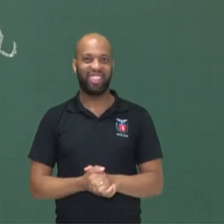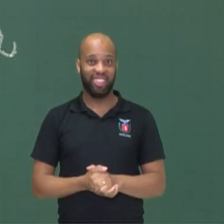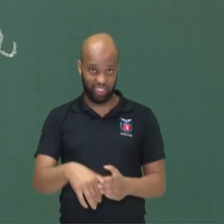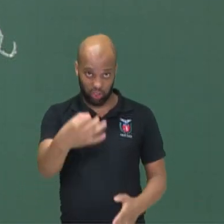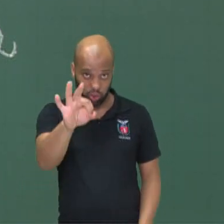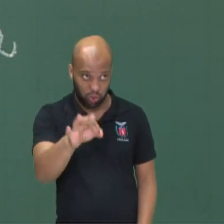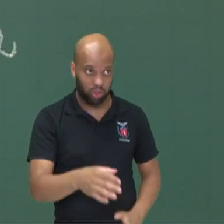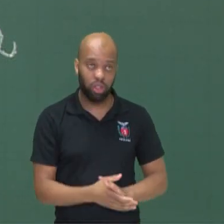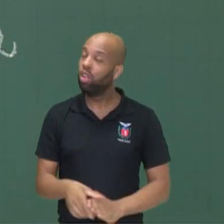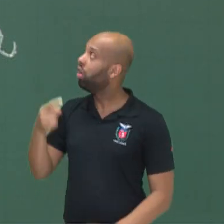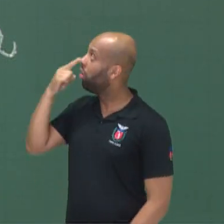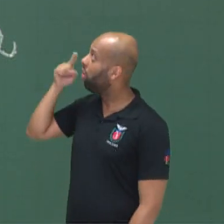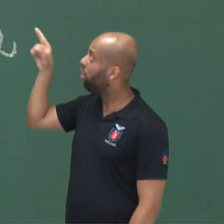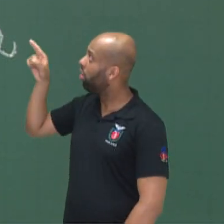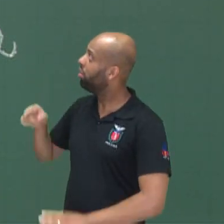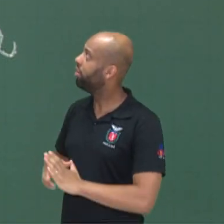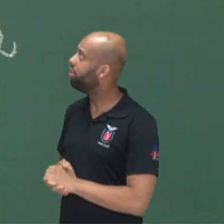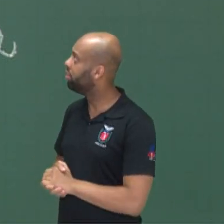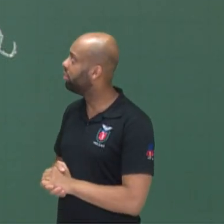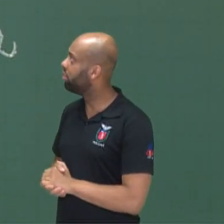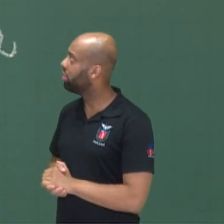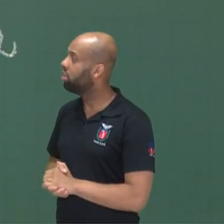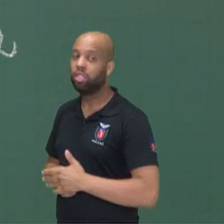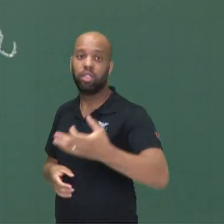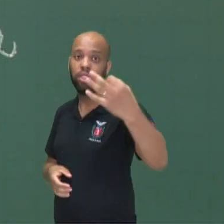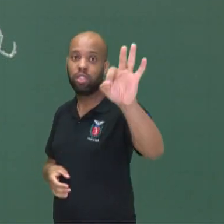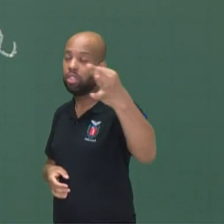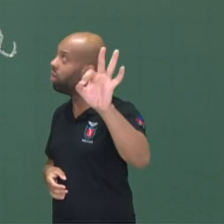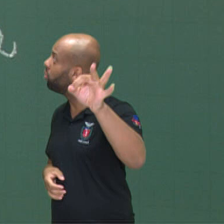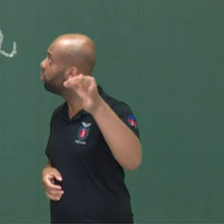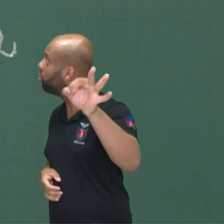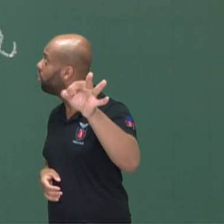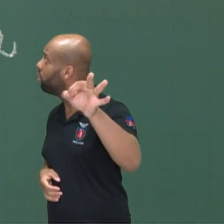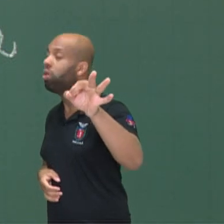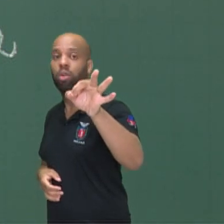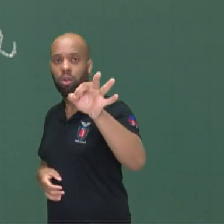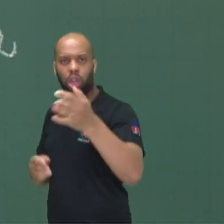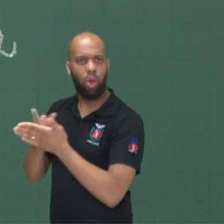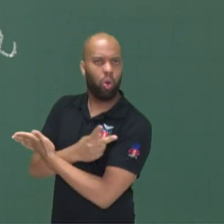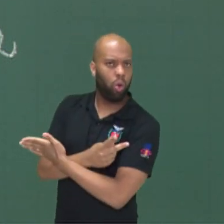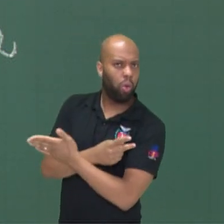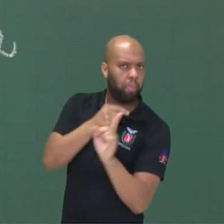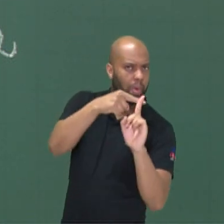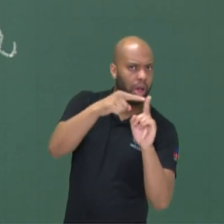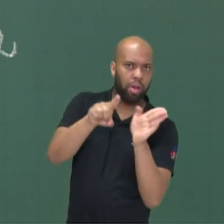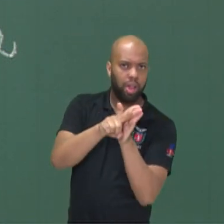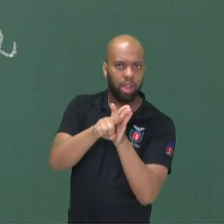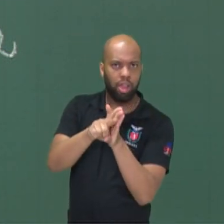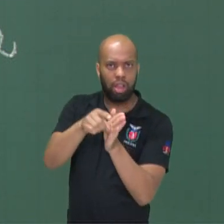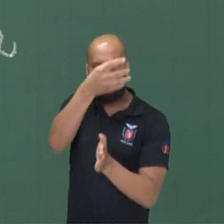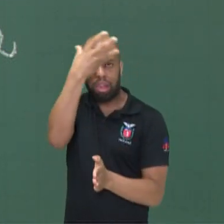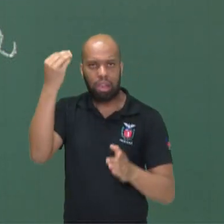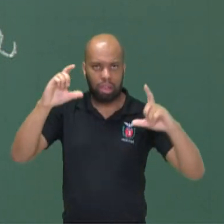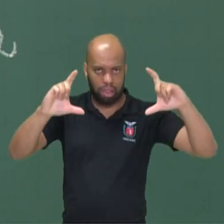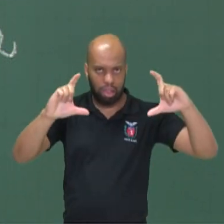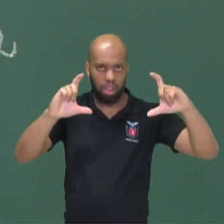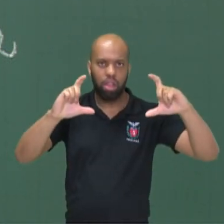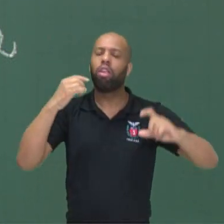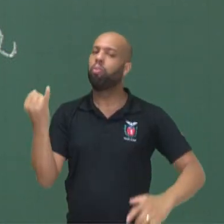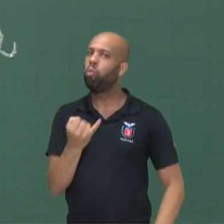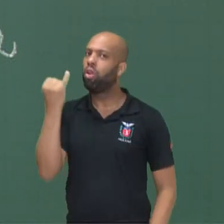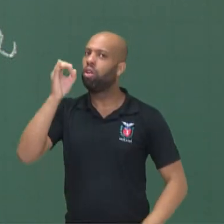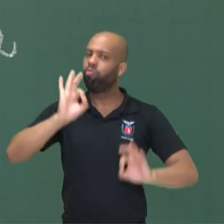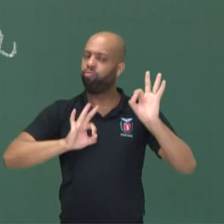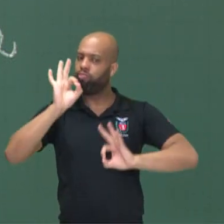Né? Olha lá. Tá tudo certinho? Deu certo? Errou o sinal? Esqueceu de pôr parênteses no número negativo? Então